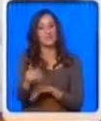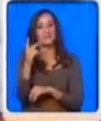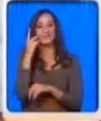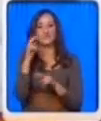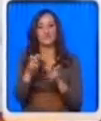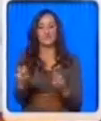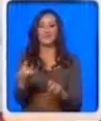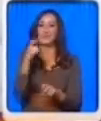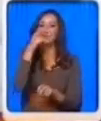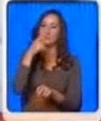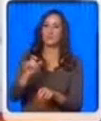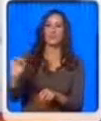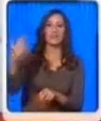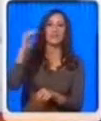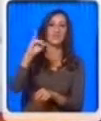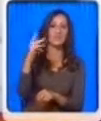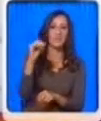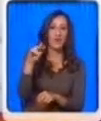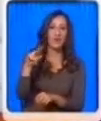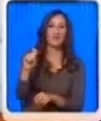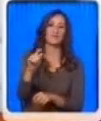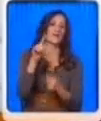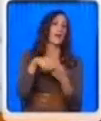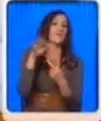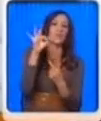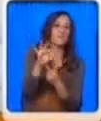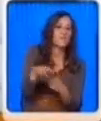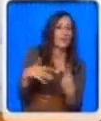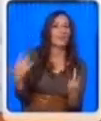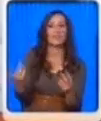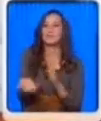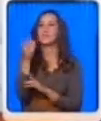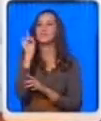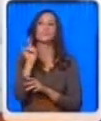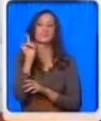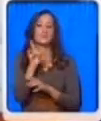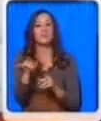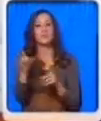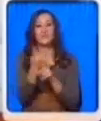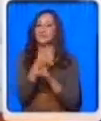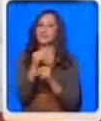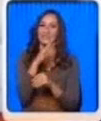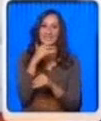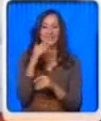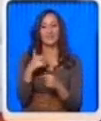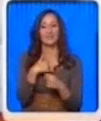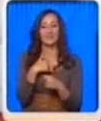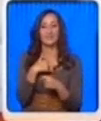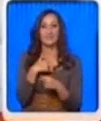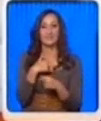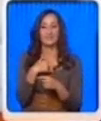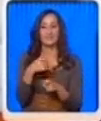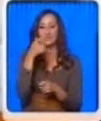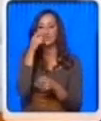figura. Ver a primeira figura, ver as Ivones, ver a Florbela, ver a... E então, há uma coisa muito engraçada, que eu estou sempre,